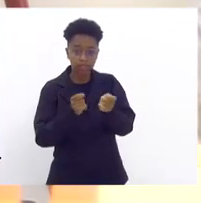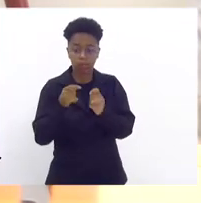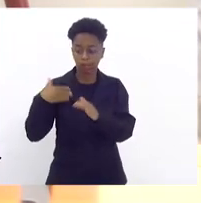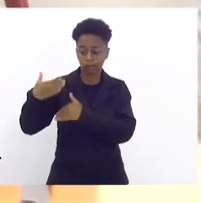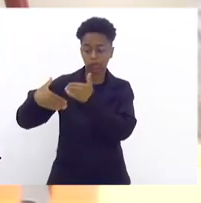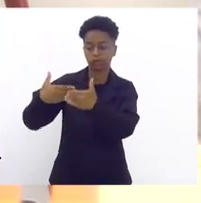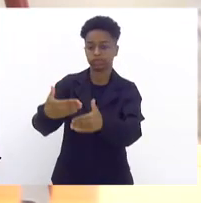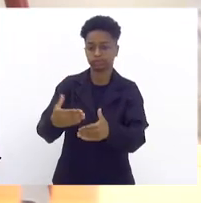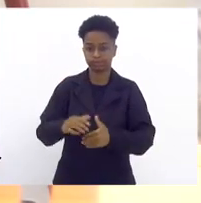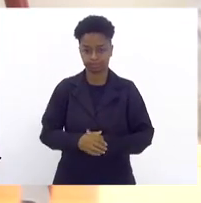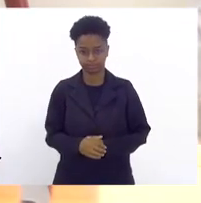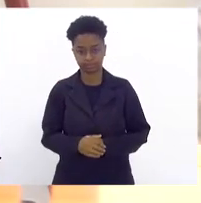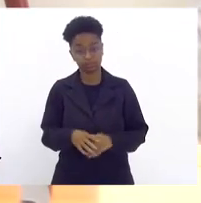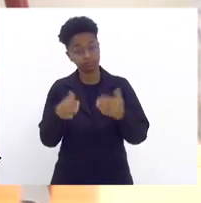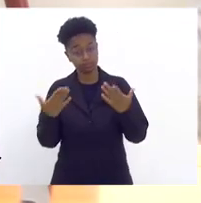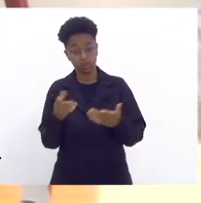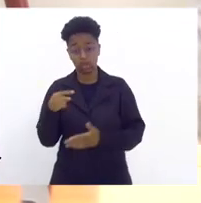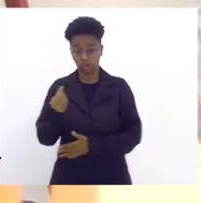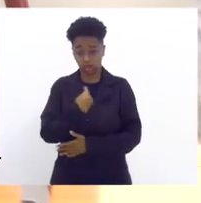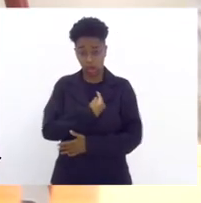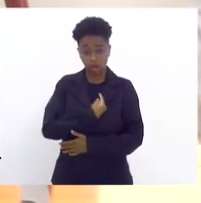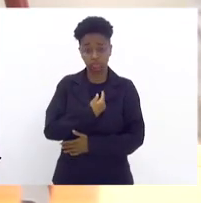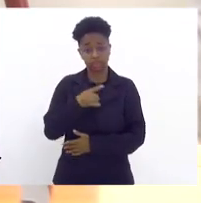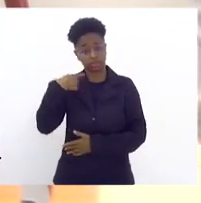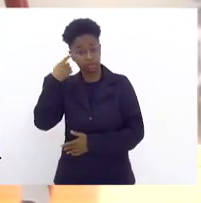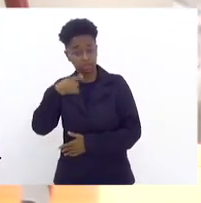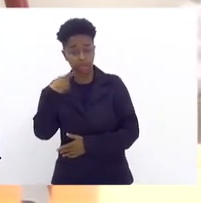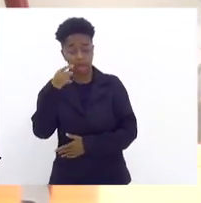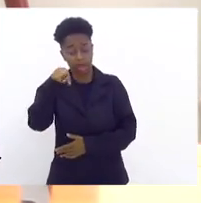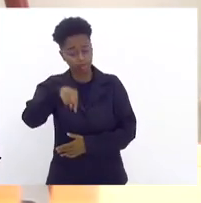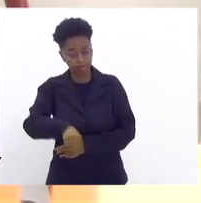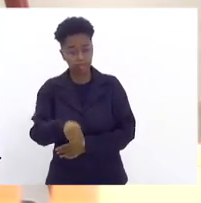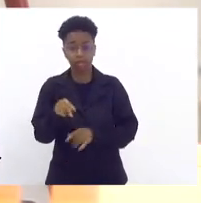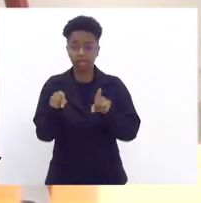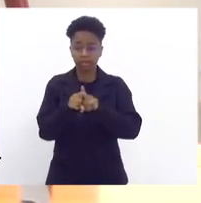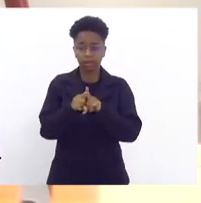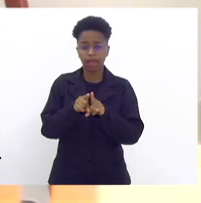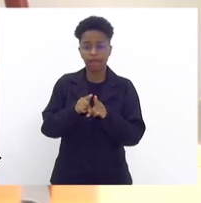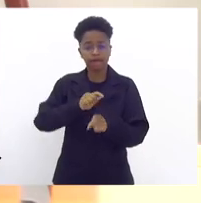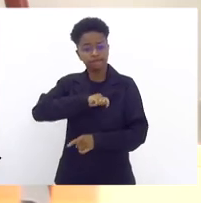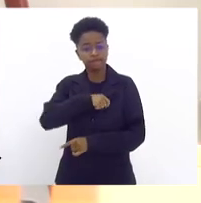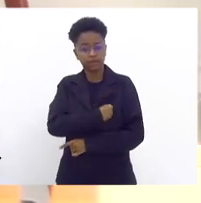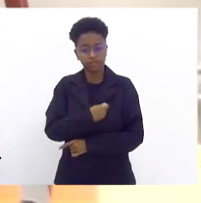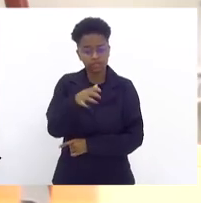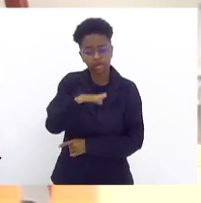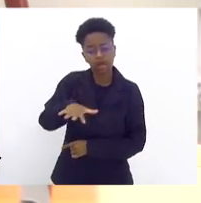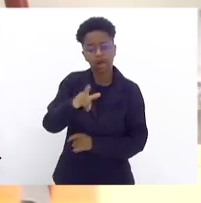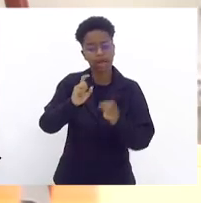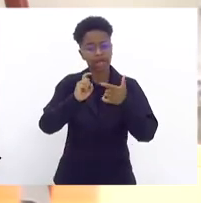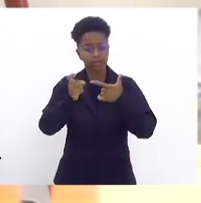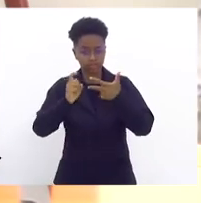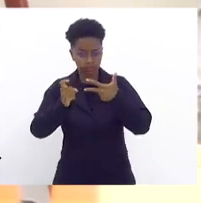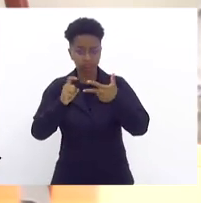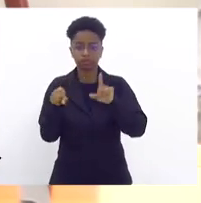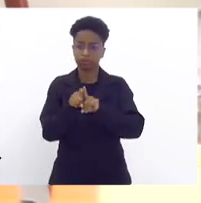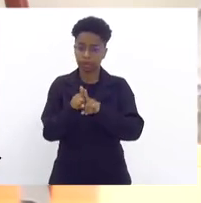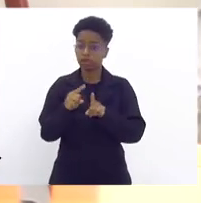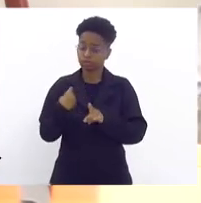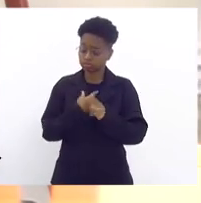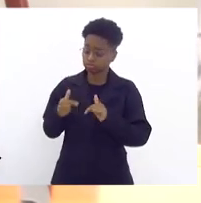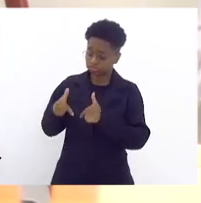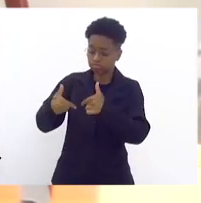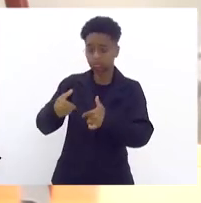processo e nós como parlamentares como fiscalizadores do executivo também vamos fazer isso